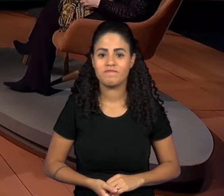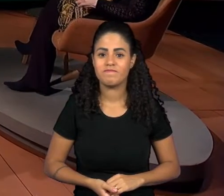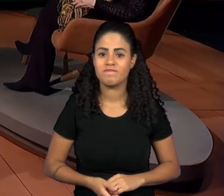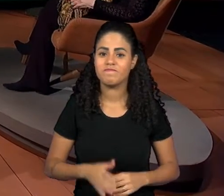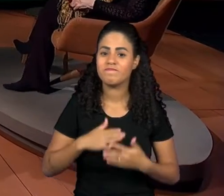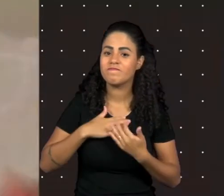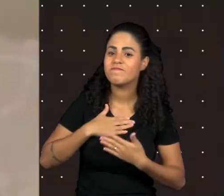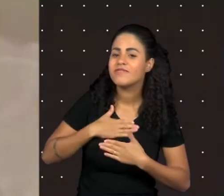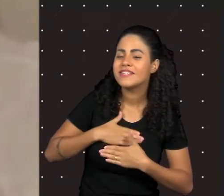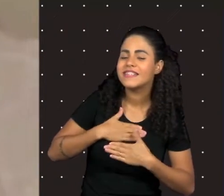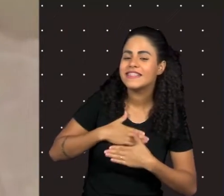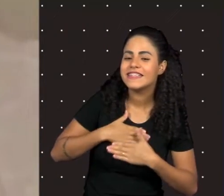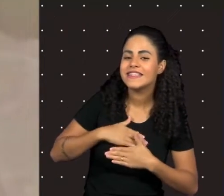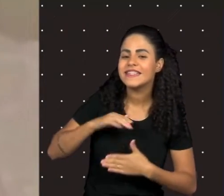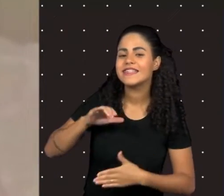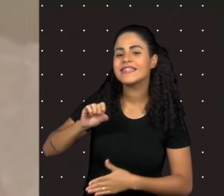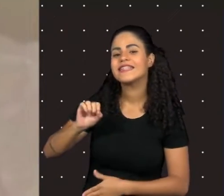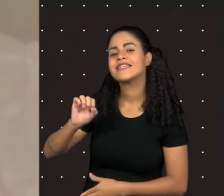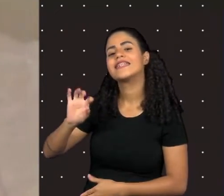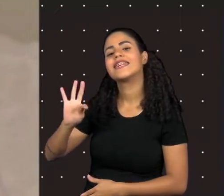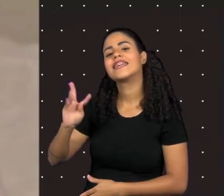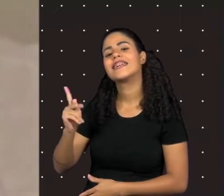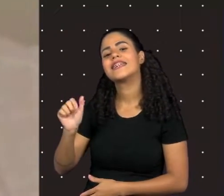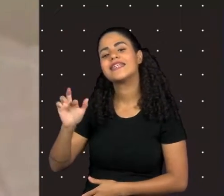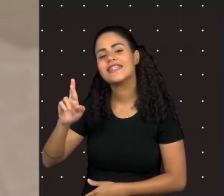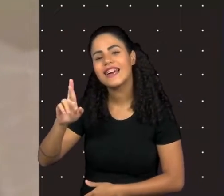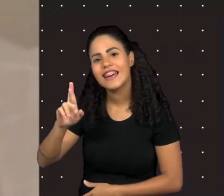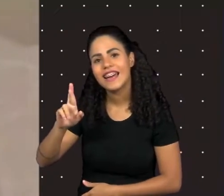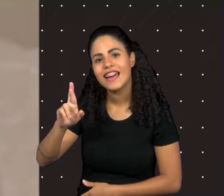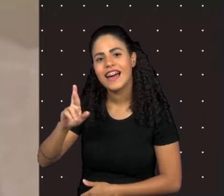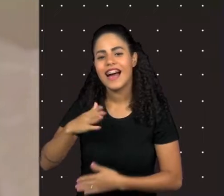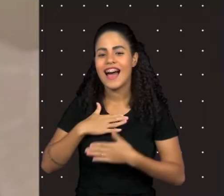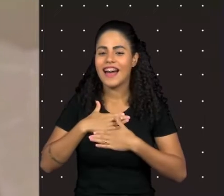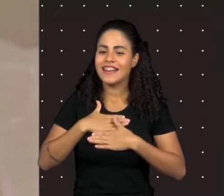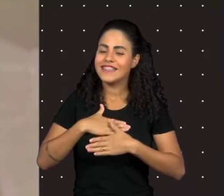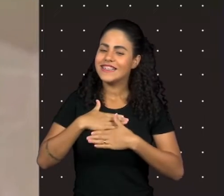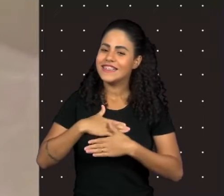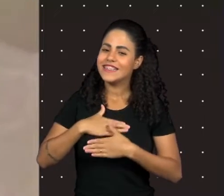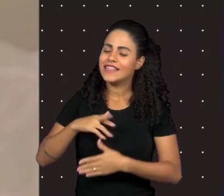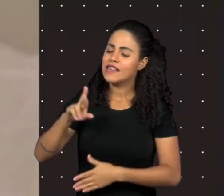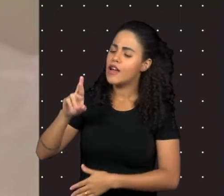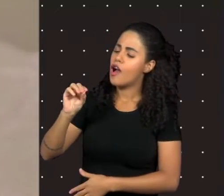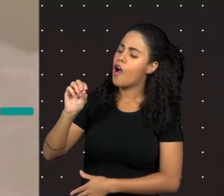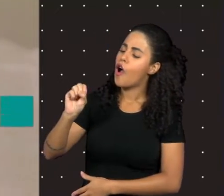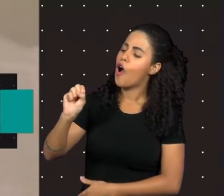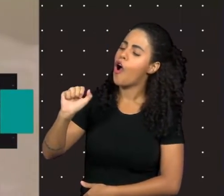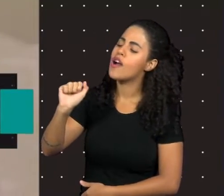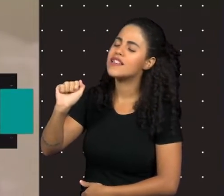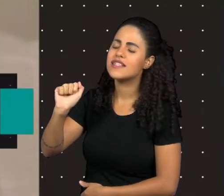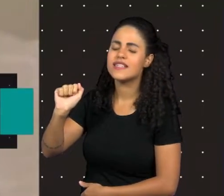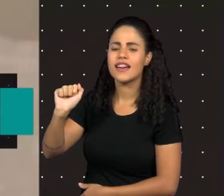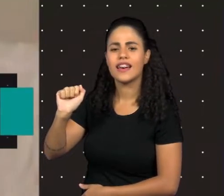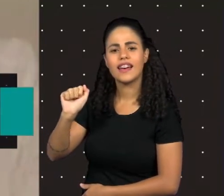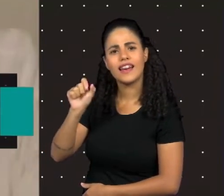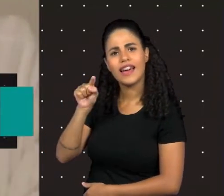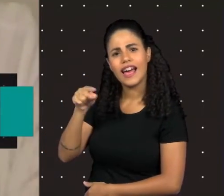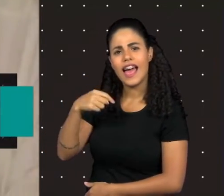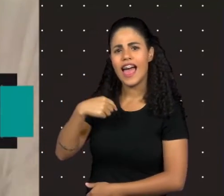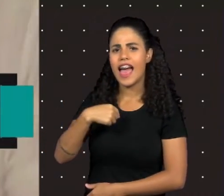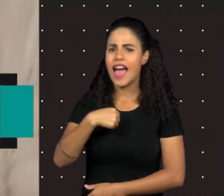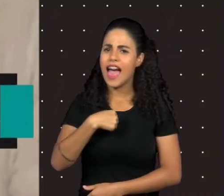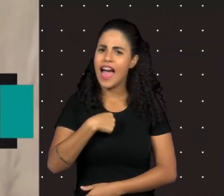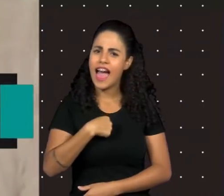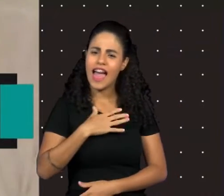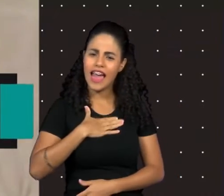Esther não. Querida Rosa, aqui quem fala é seu Zé